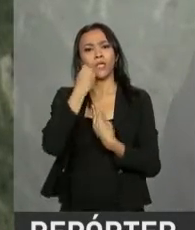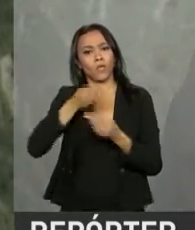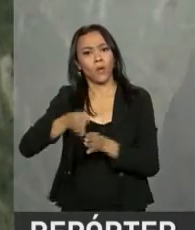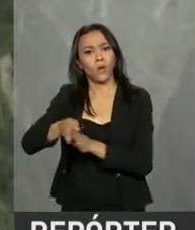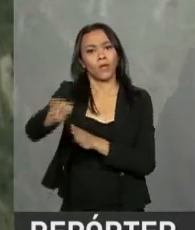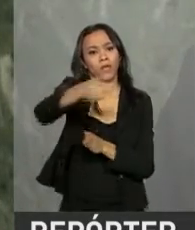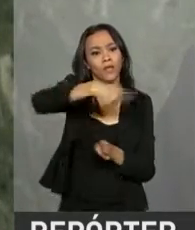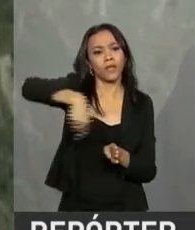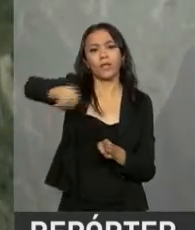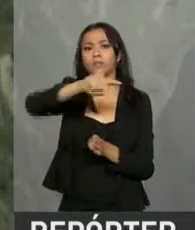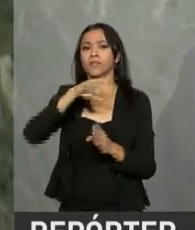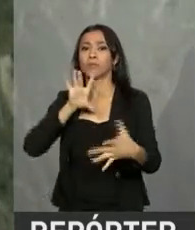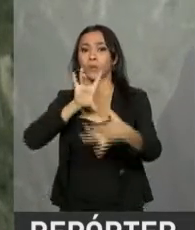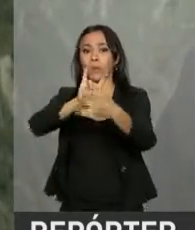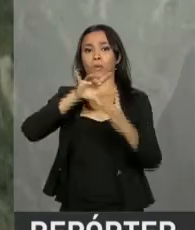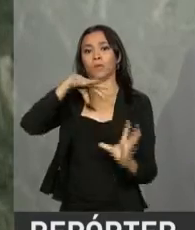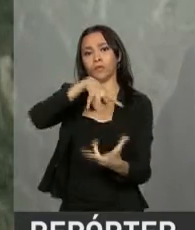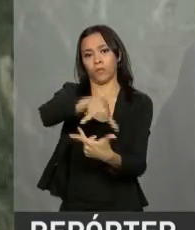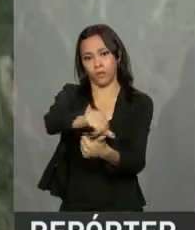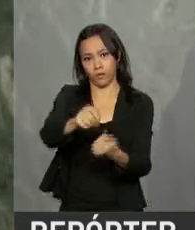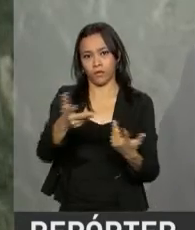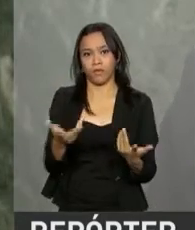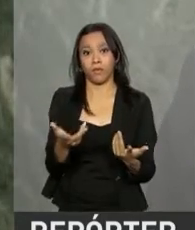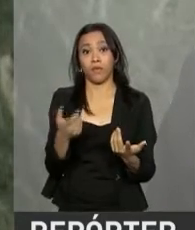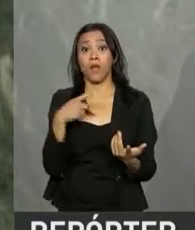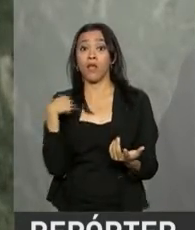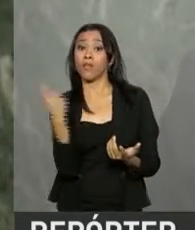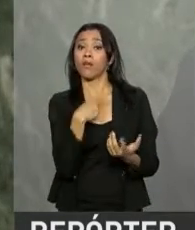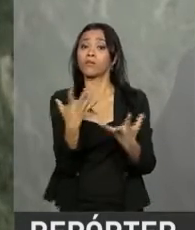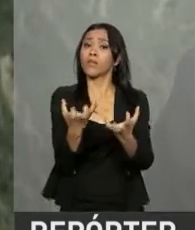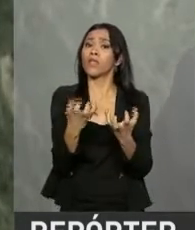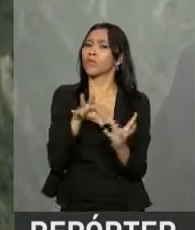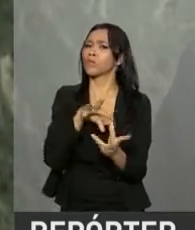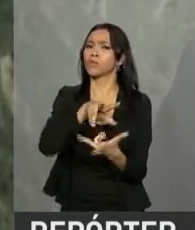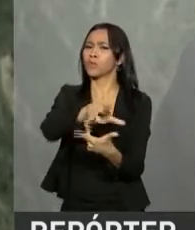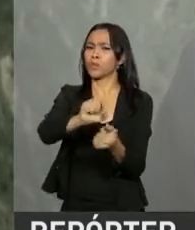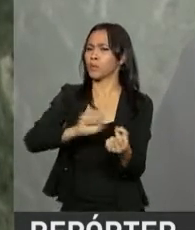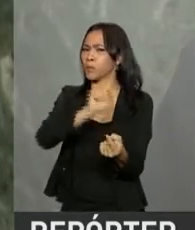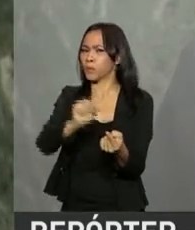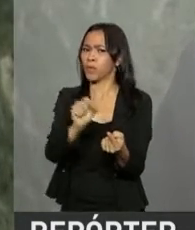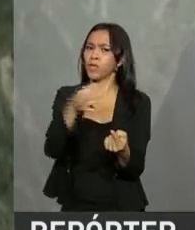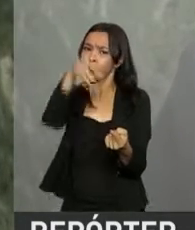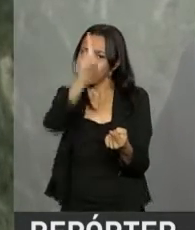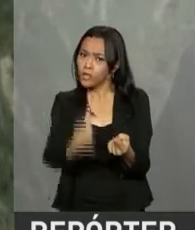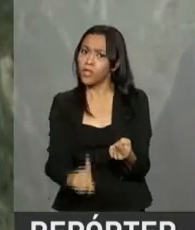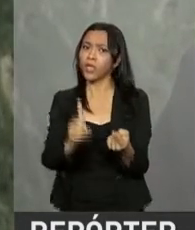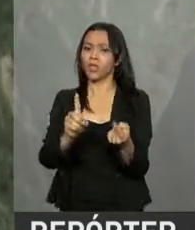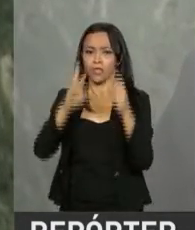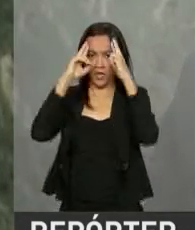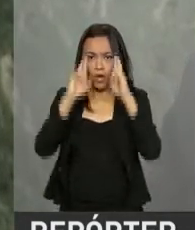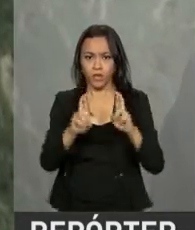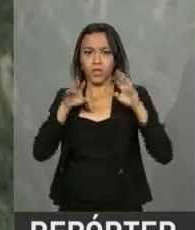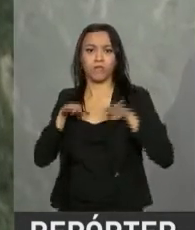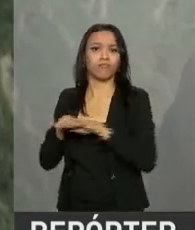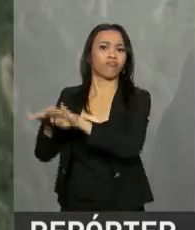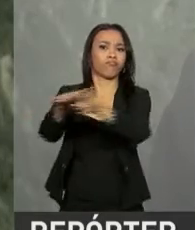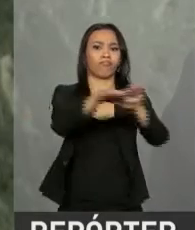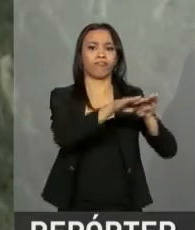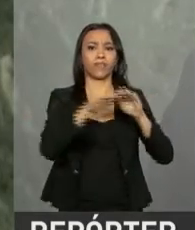orientam no plano internacional. Queremos um mundo em que o direito prevaleça sobre a